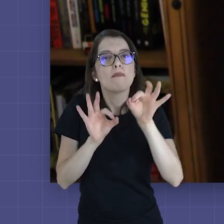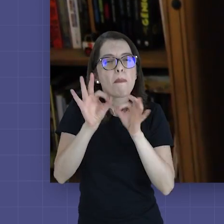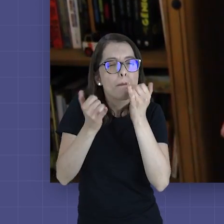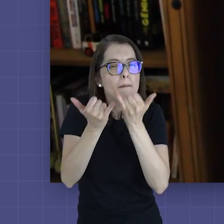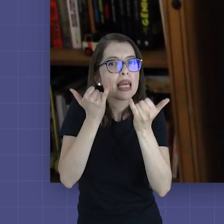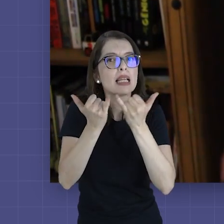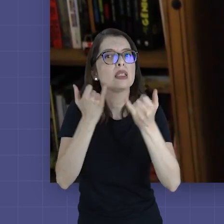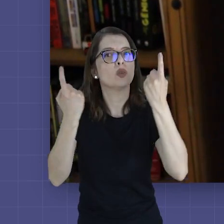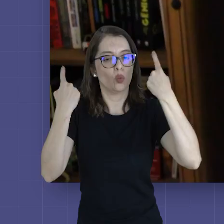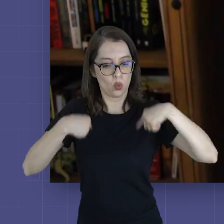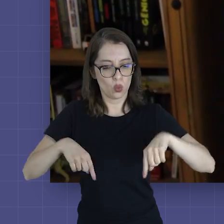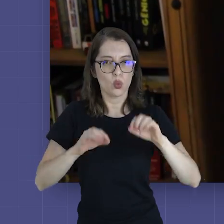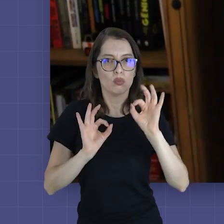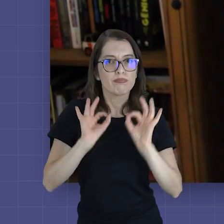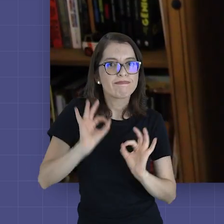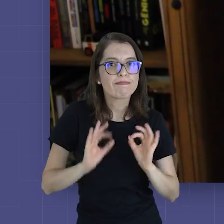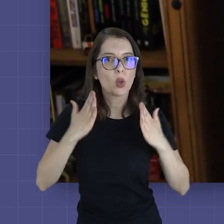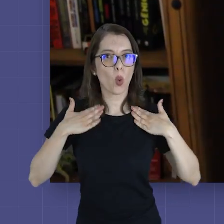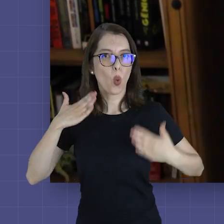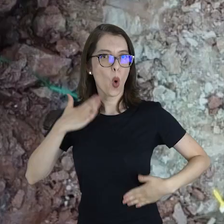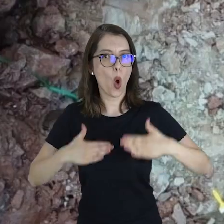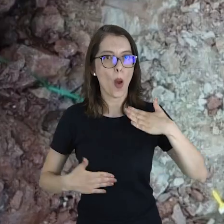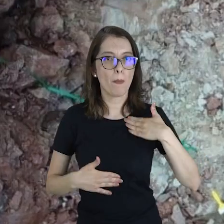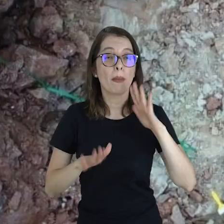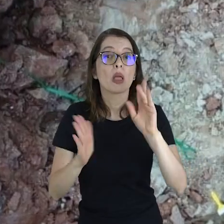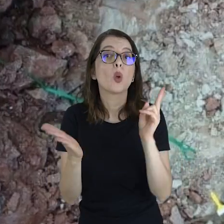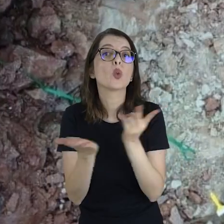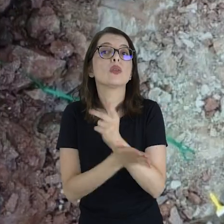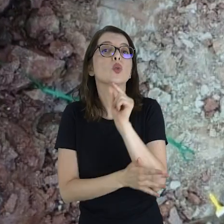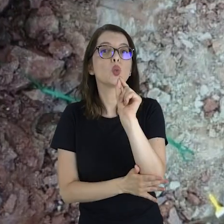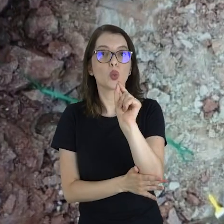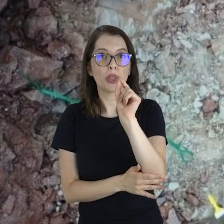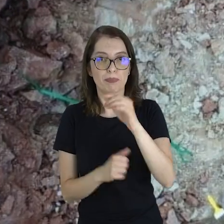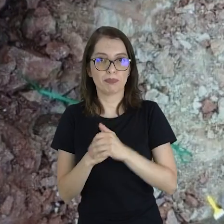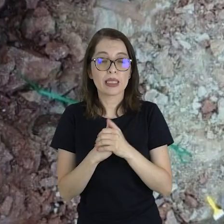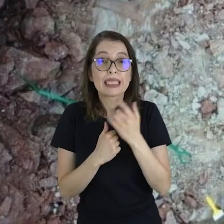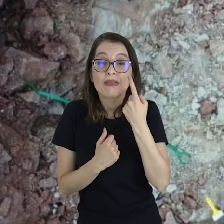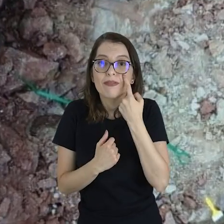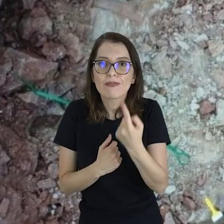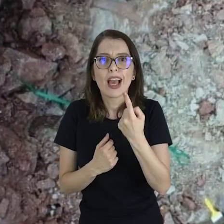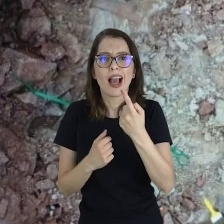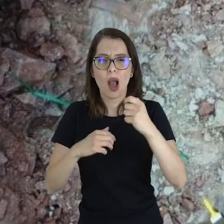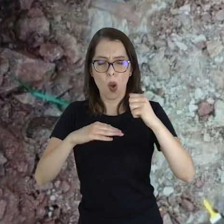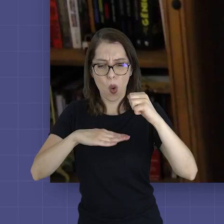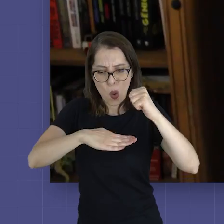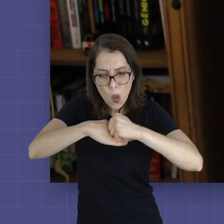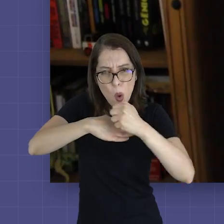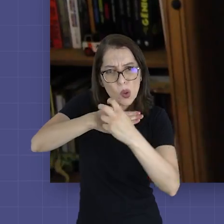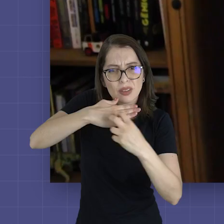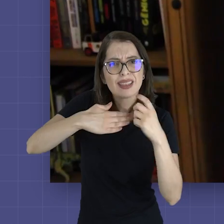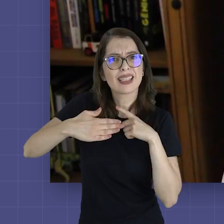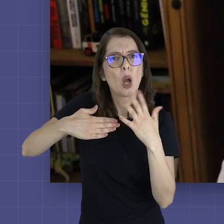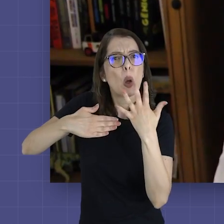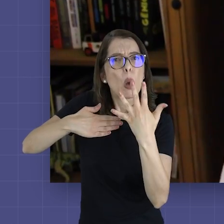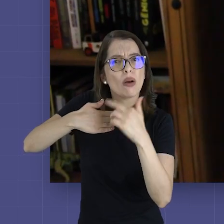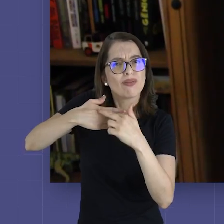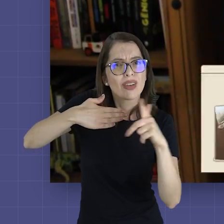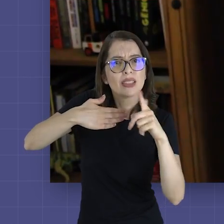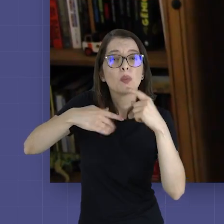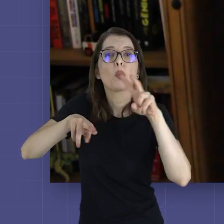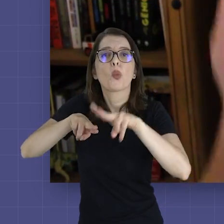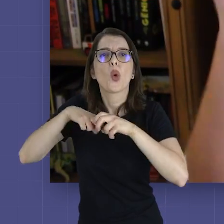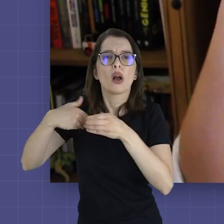e tem uma estrutura muito semelhante. O que acontece para ele ser tão diferente na cor e no peso é que, durante o processo